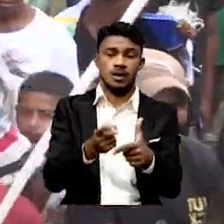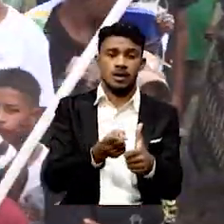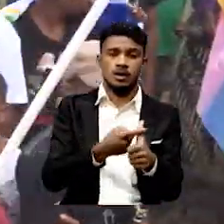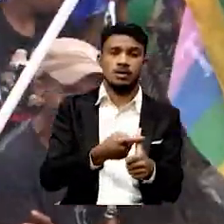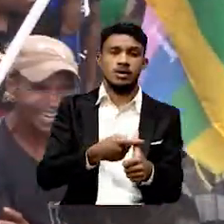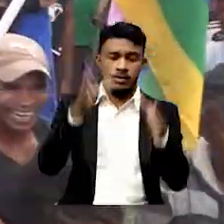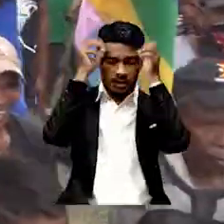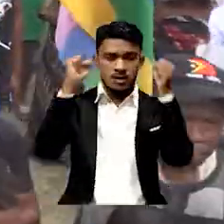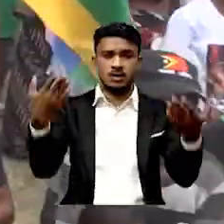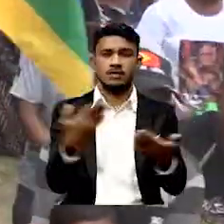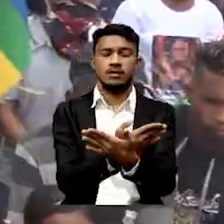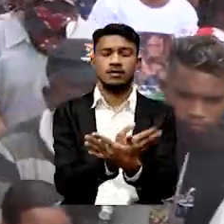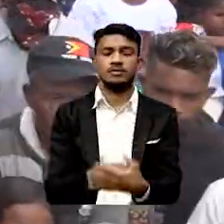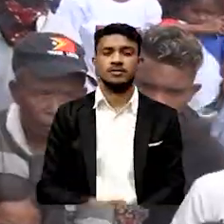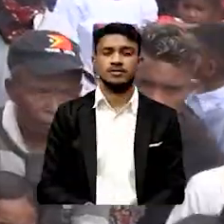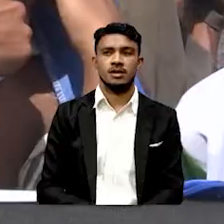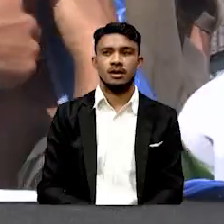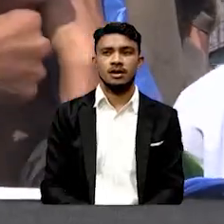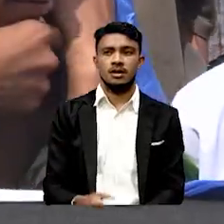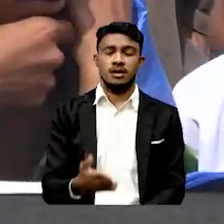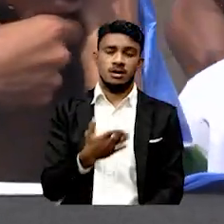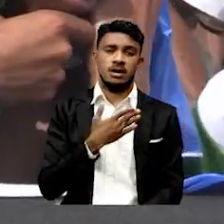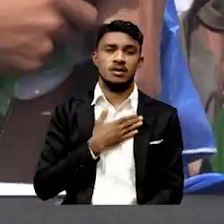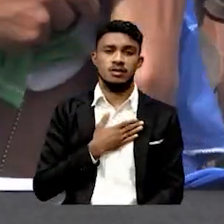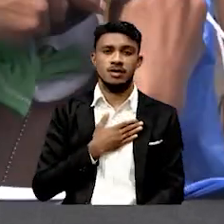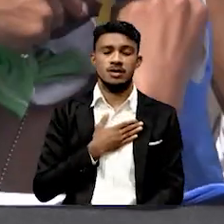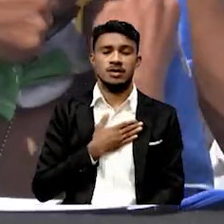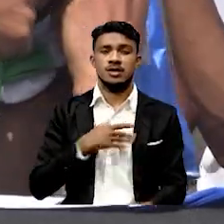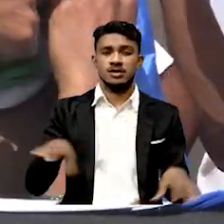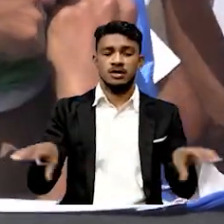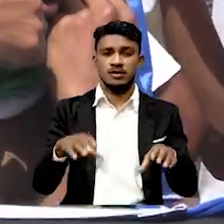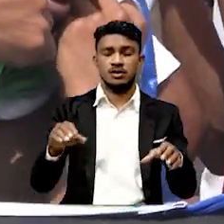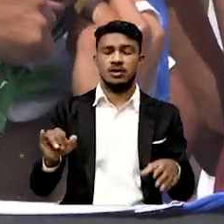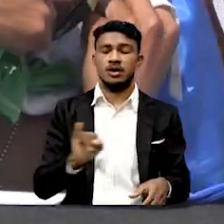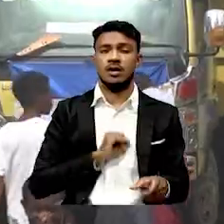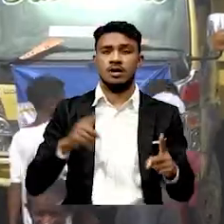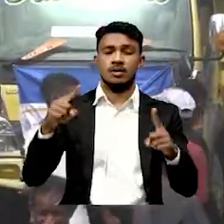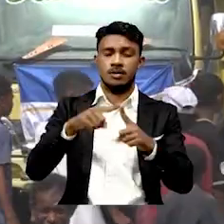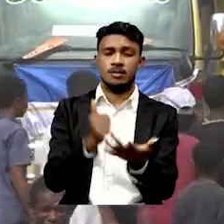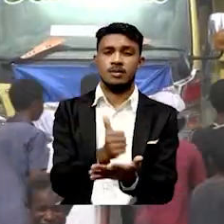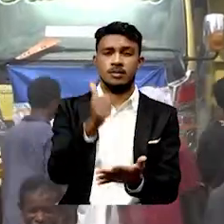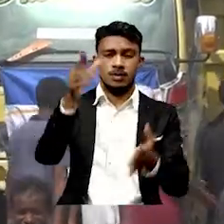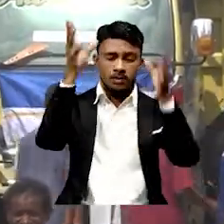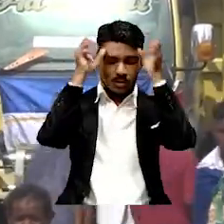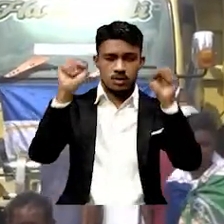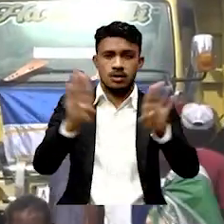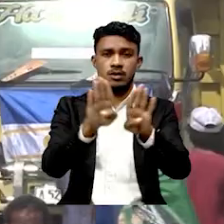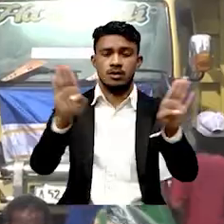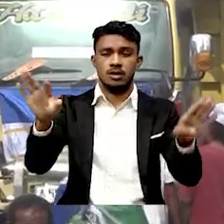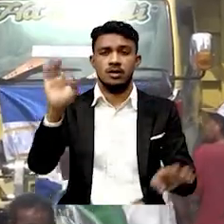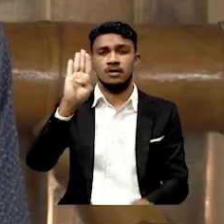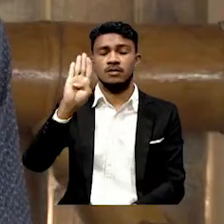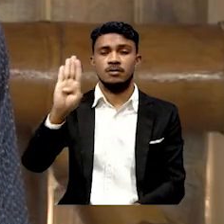Fong. A unha plano, a presidência, se loque fila vale, internet grátis